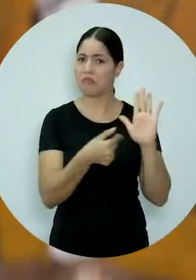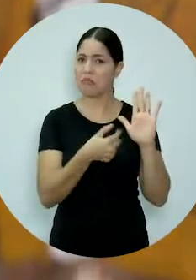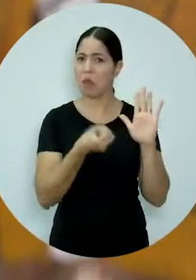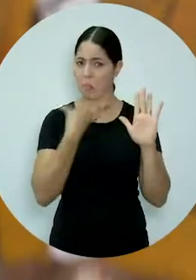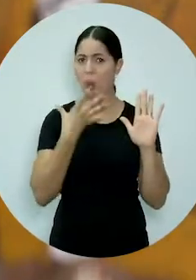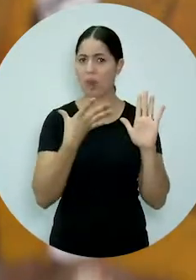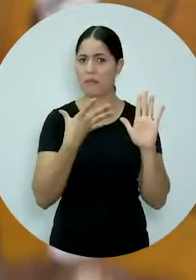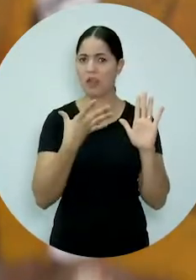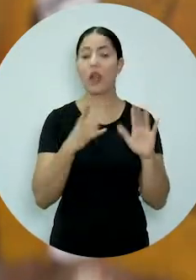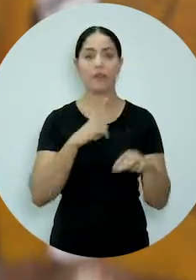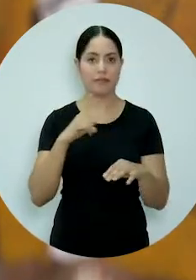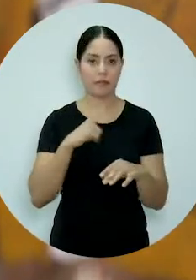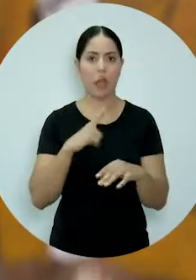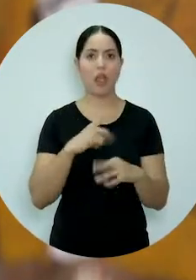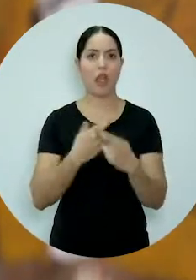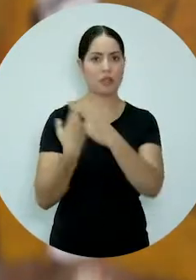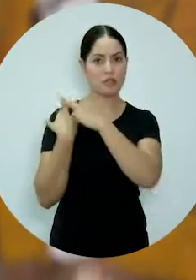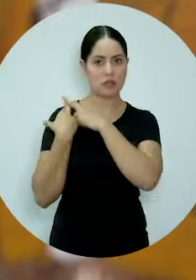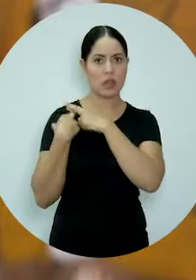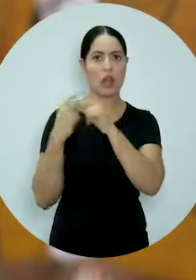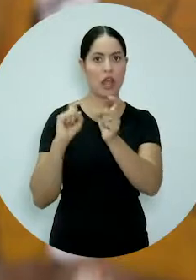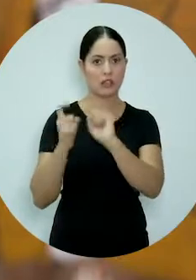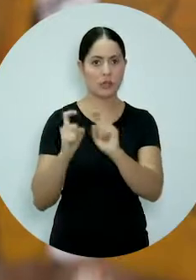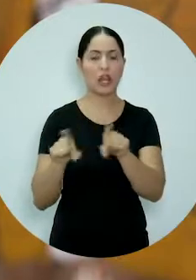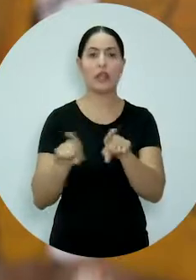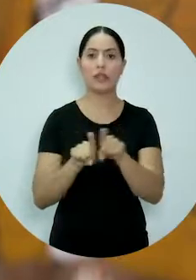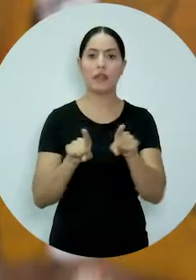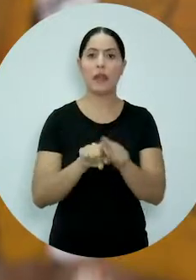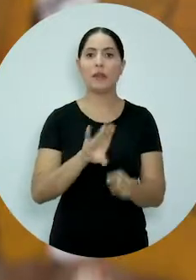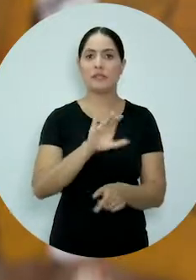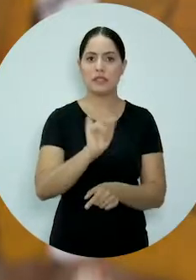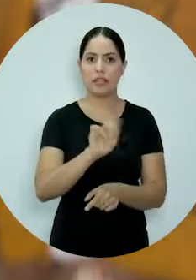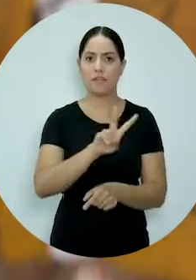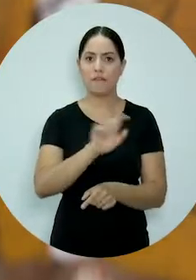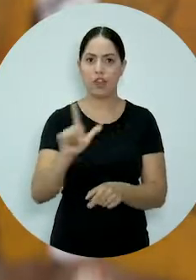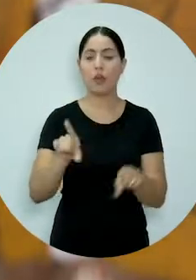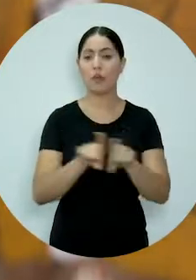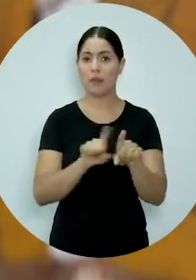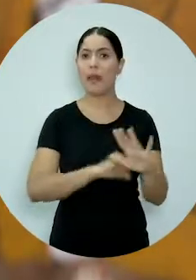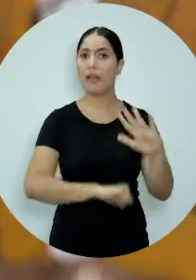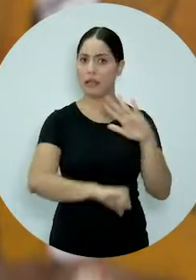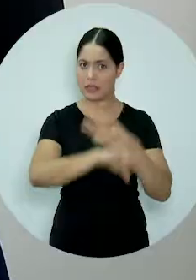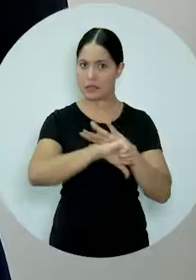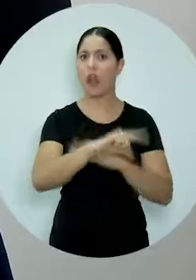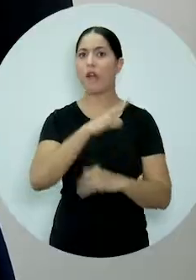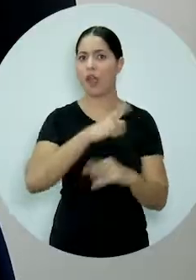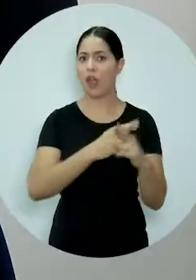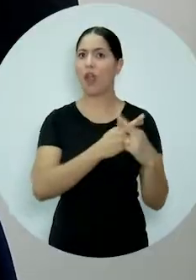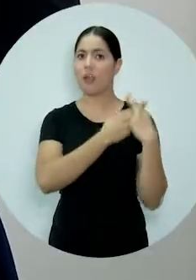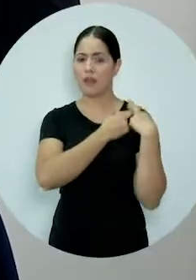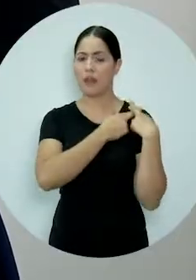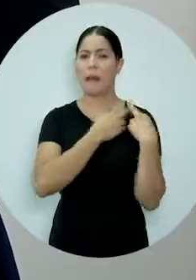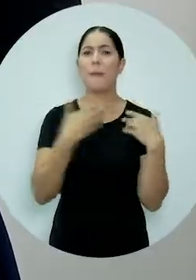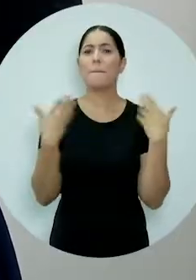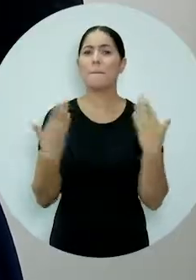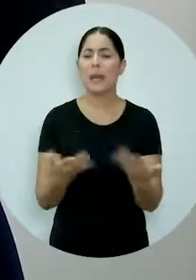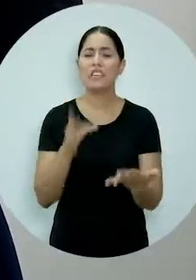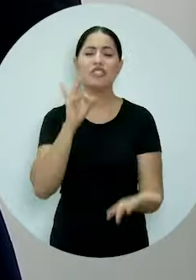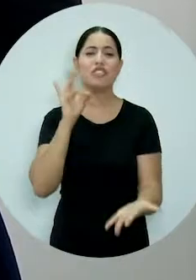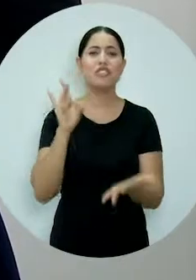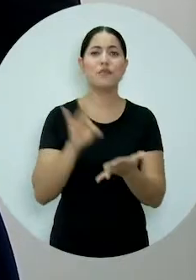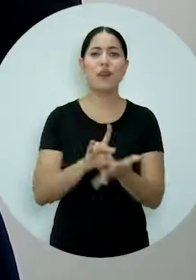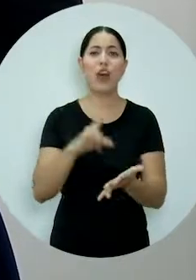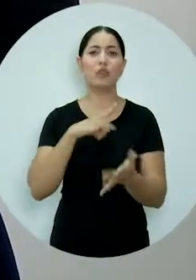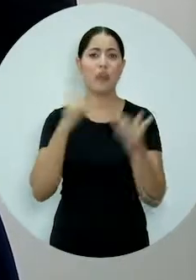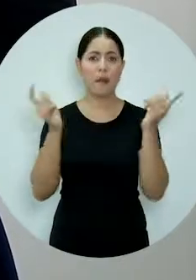a responsabilização administrativa, a responsabilização civil, até mesmo a responsabilização criminal. Mas para que essa responsabilidade